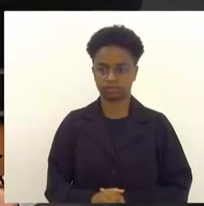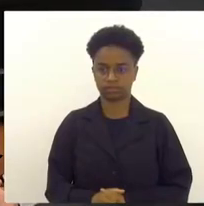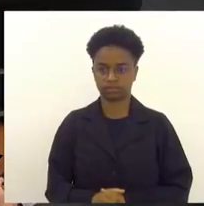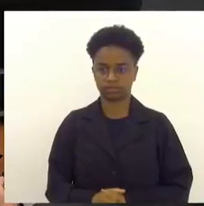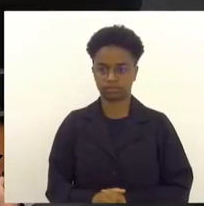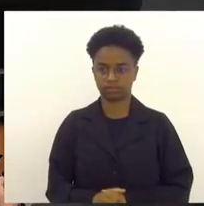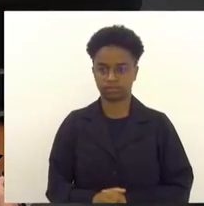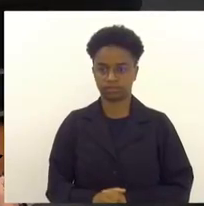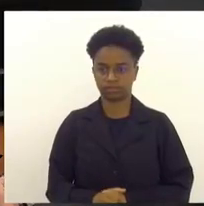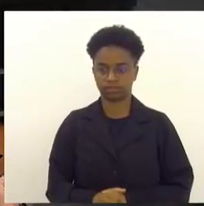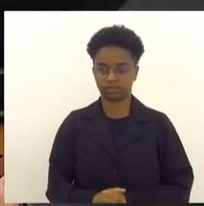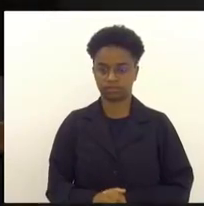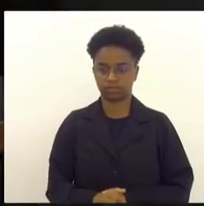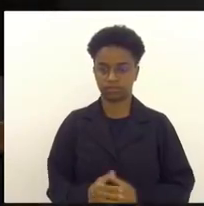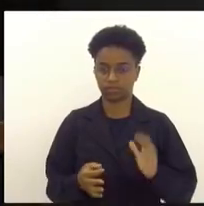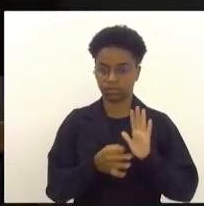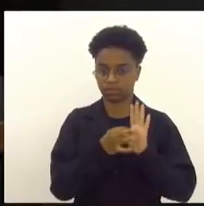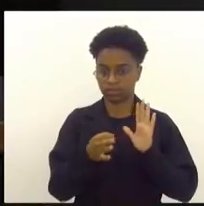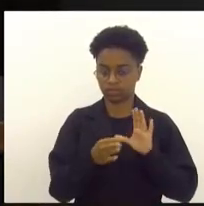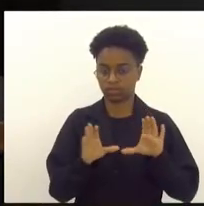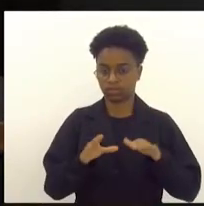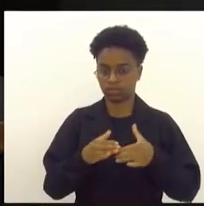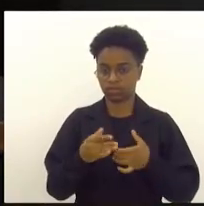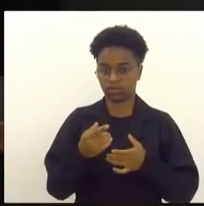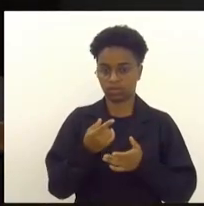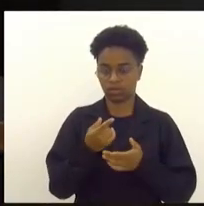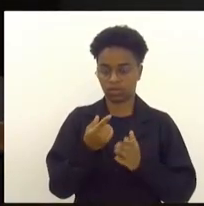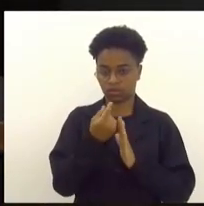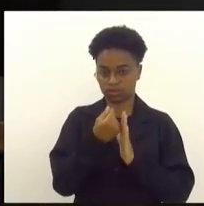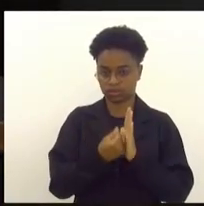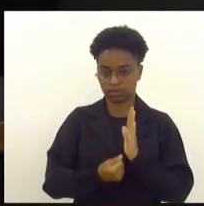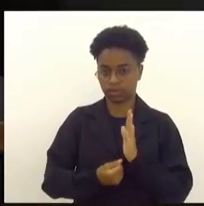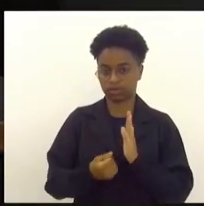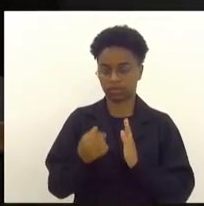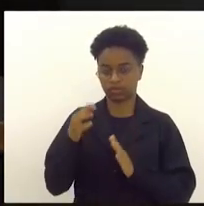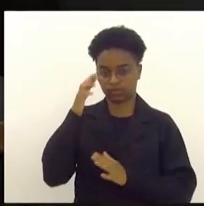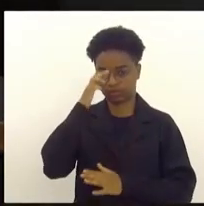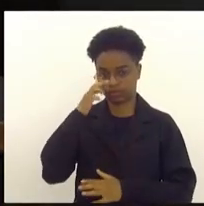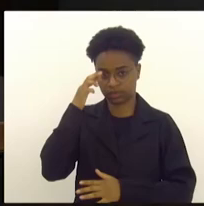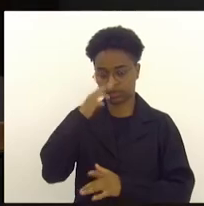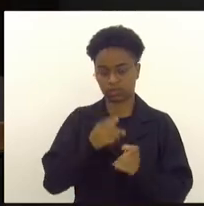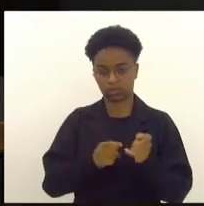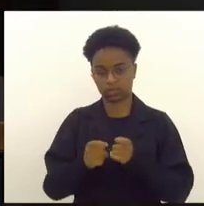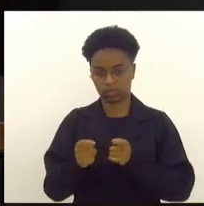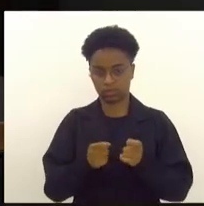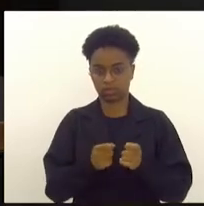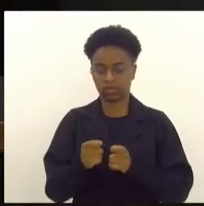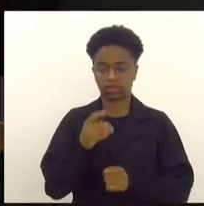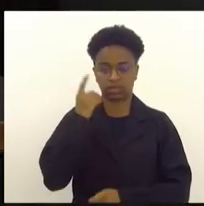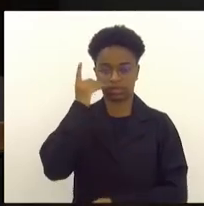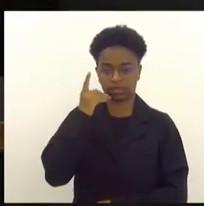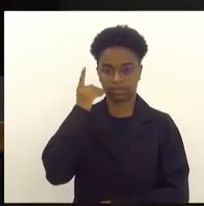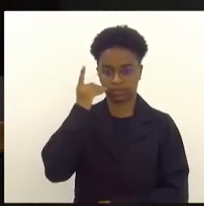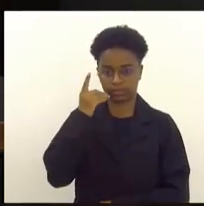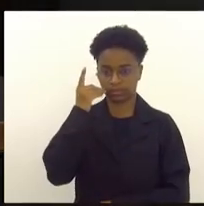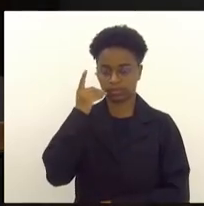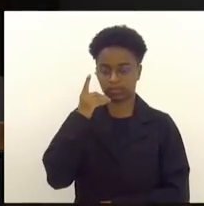para emitir parecer pela comissão de orçamento Finanças fiscalização financeira e controle Deputado